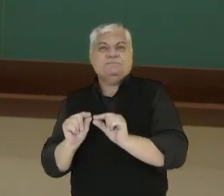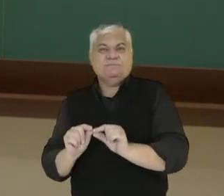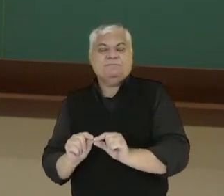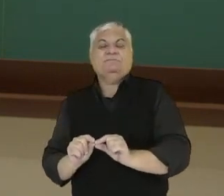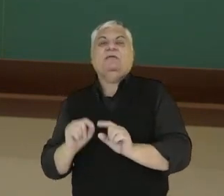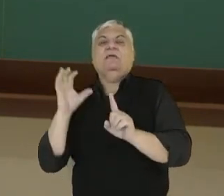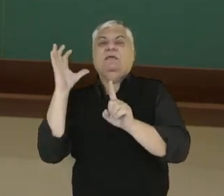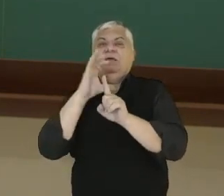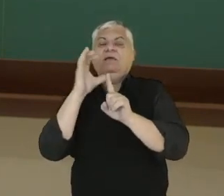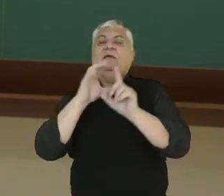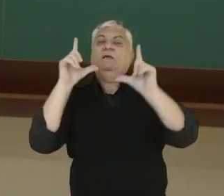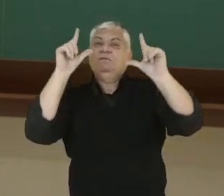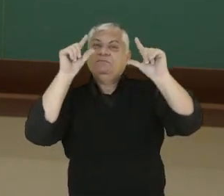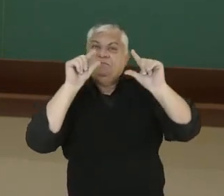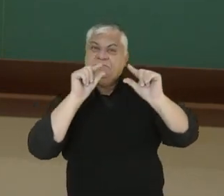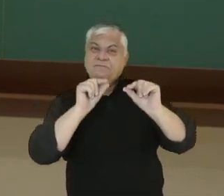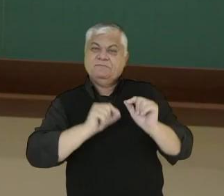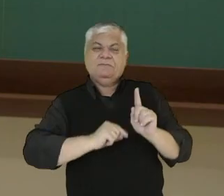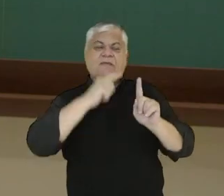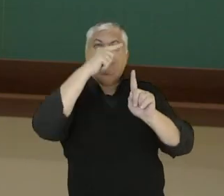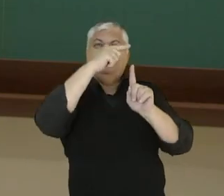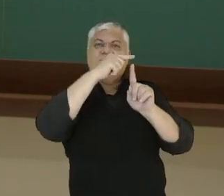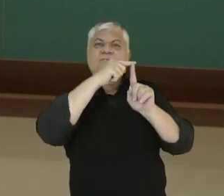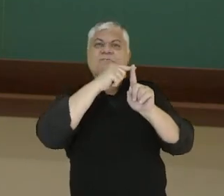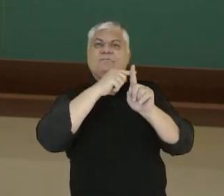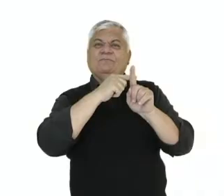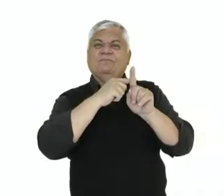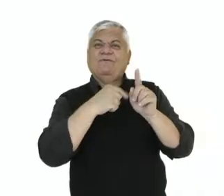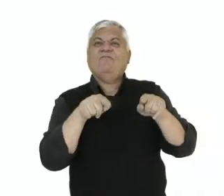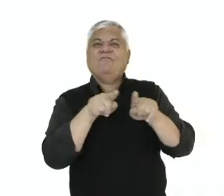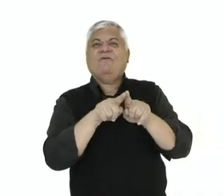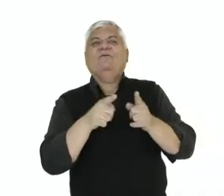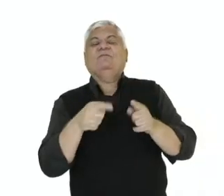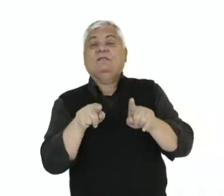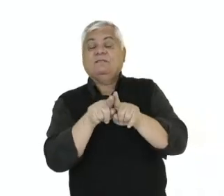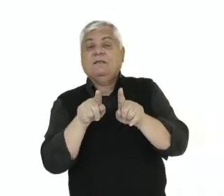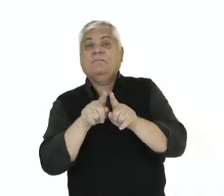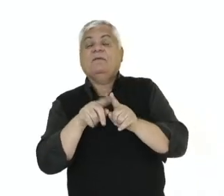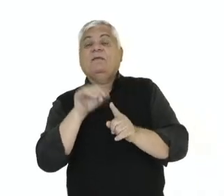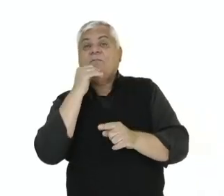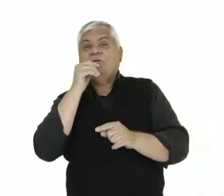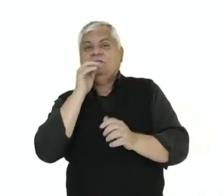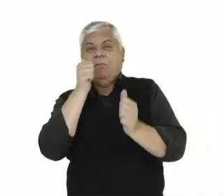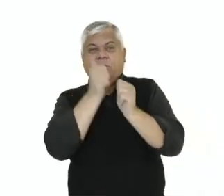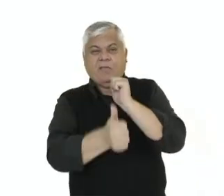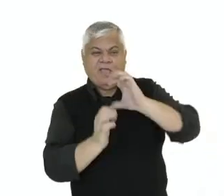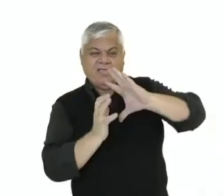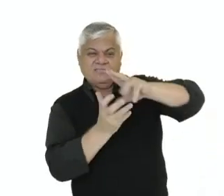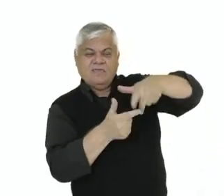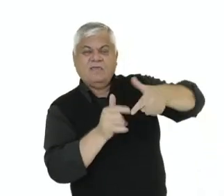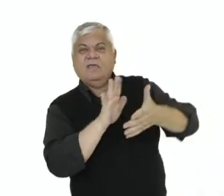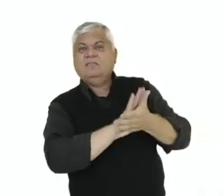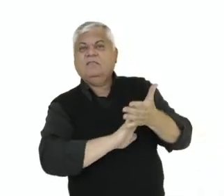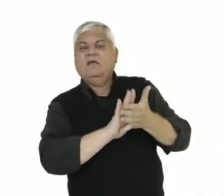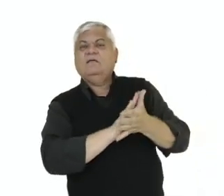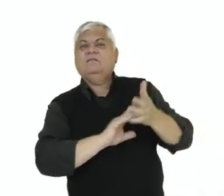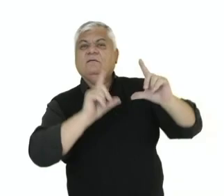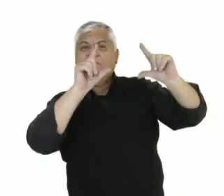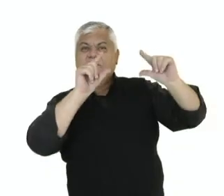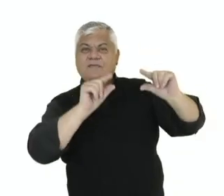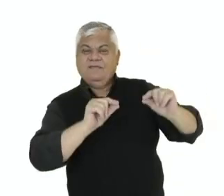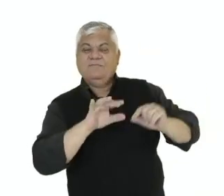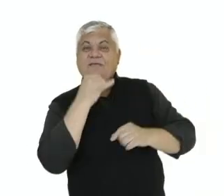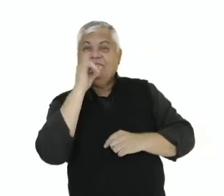nas mudanças de temperaturas pelo mundo, né? Também gera menos impacto ambiental, pois a energia limpa,